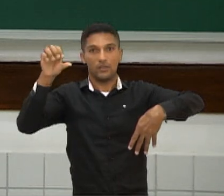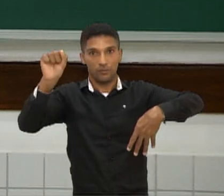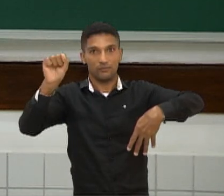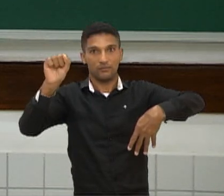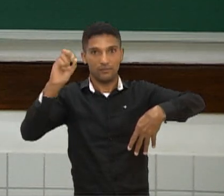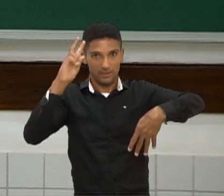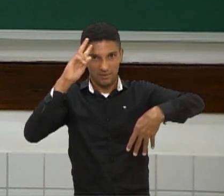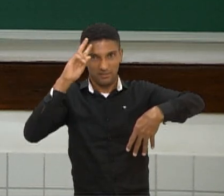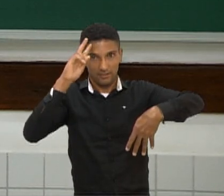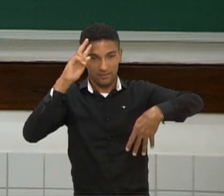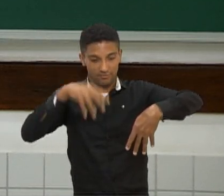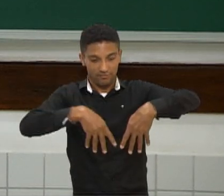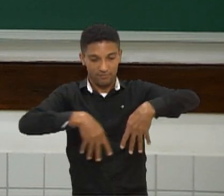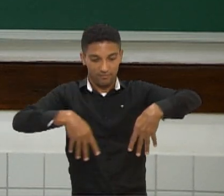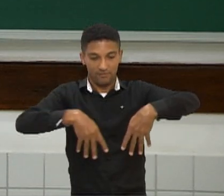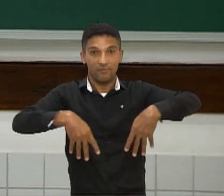ok?